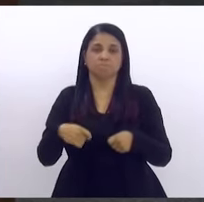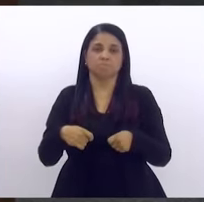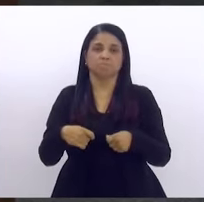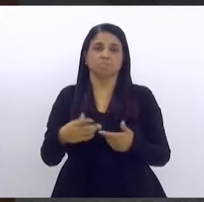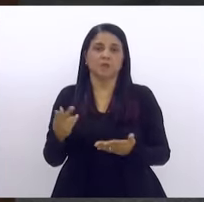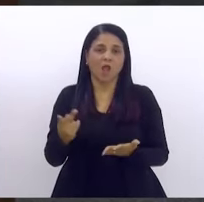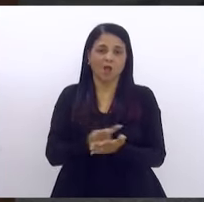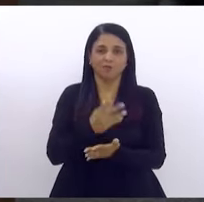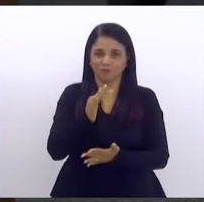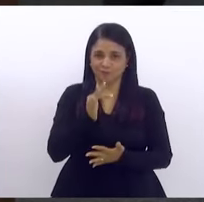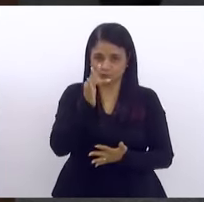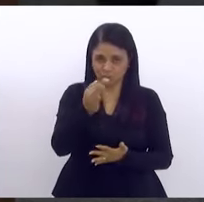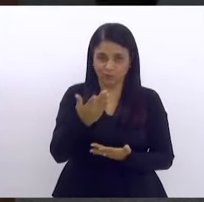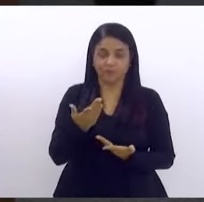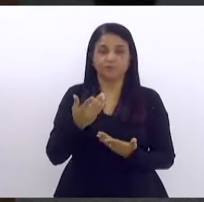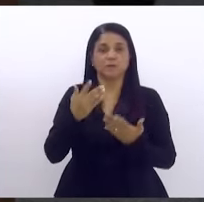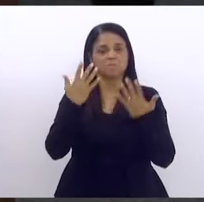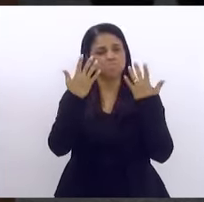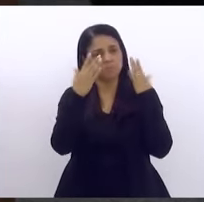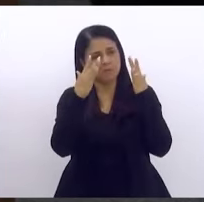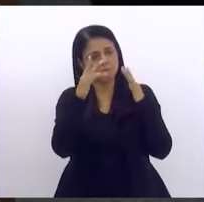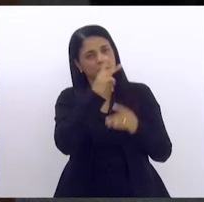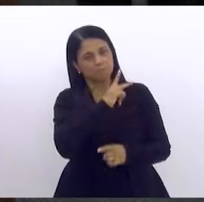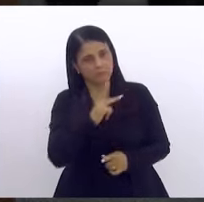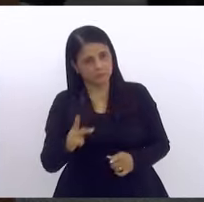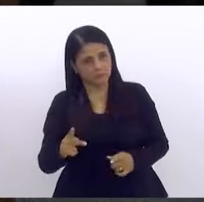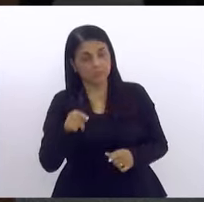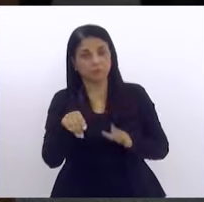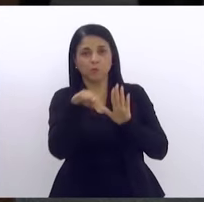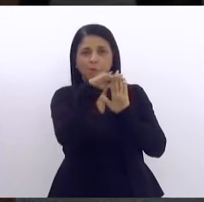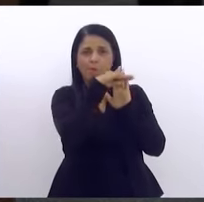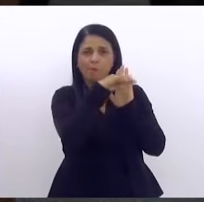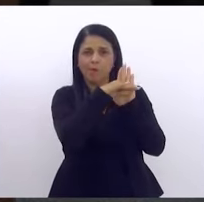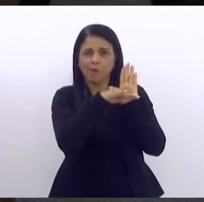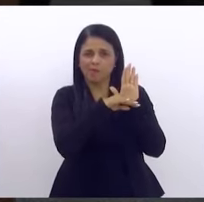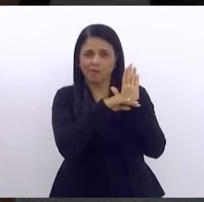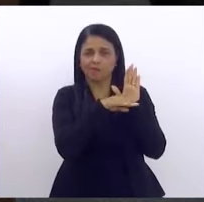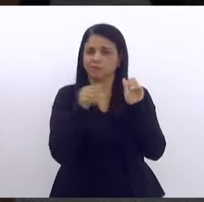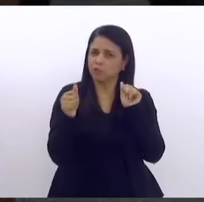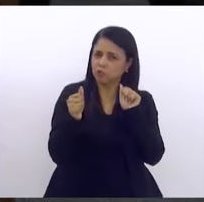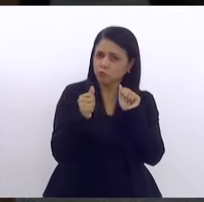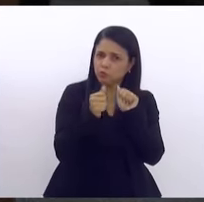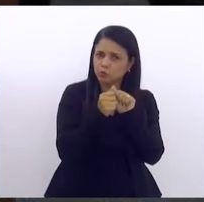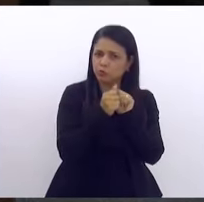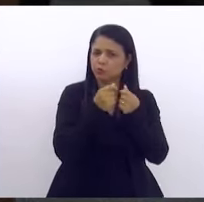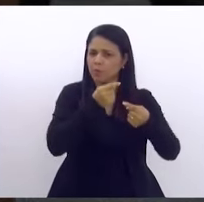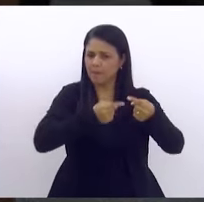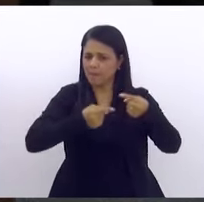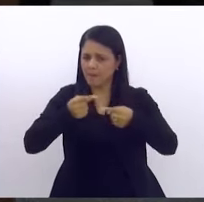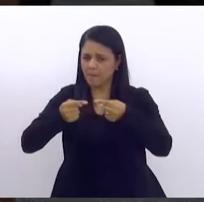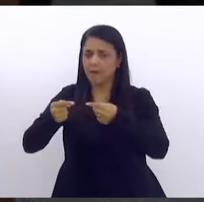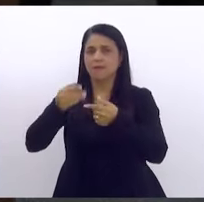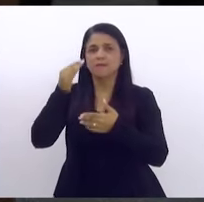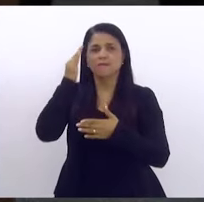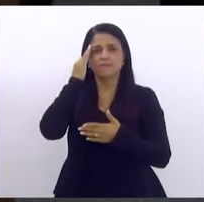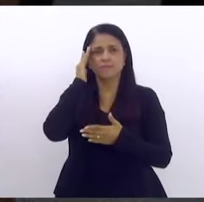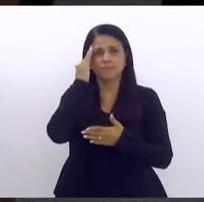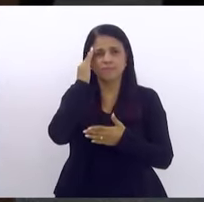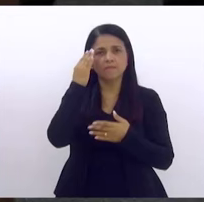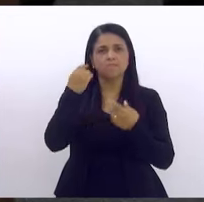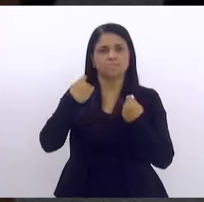Então, parabenizar a Vossa Excelência por pautar, por estar junto nesse debate, por entender